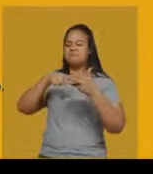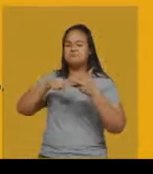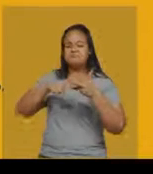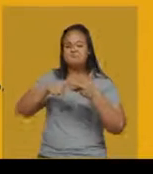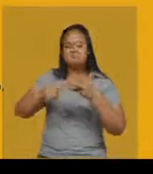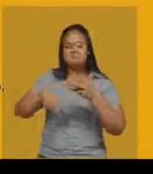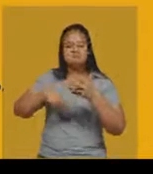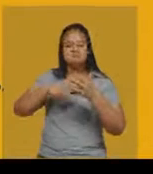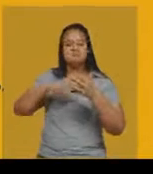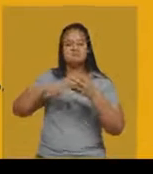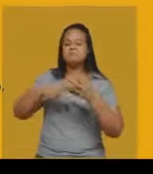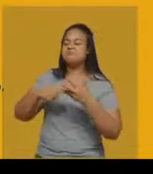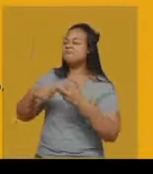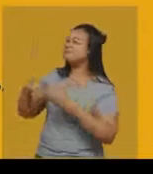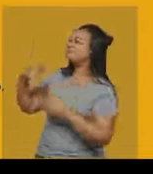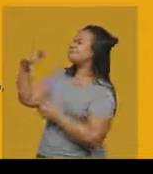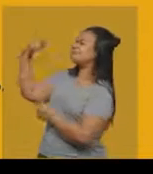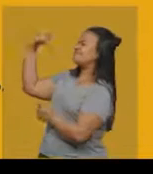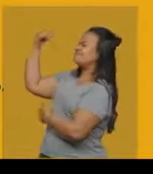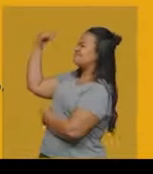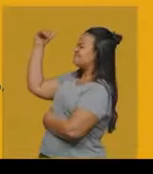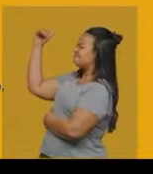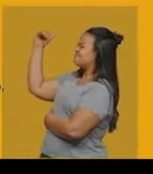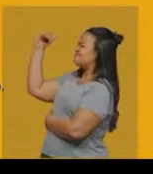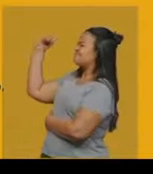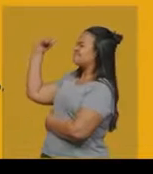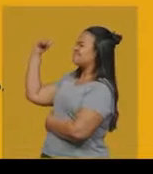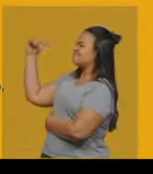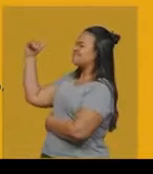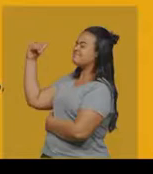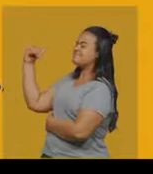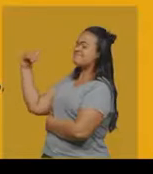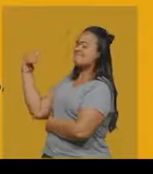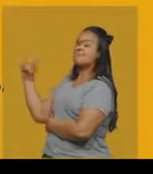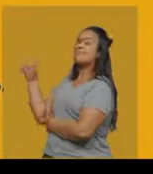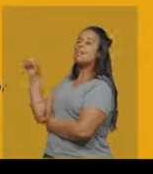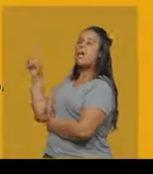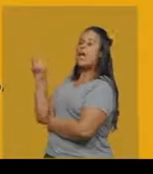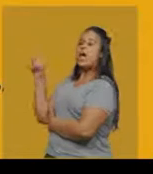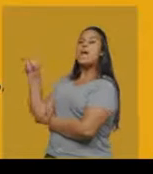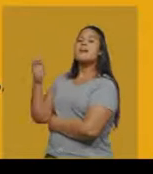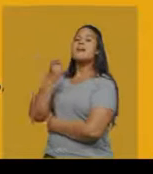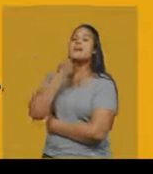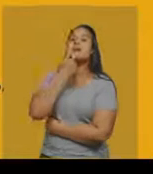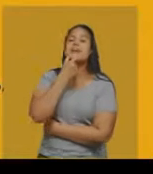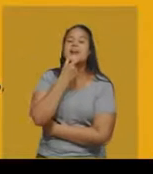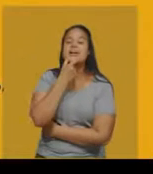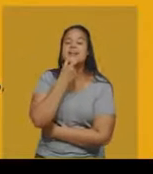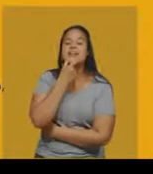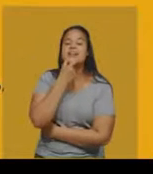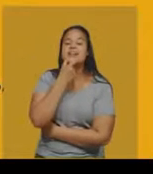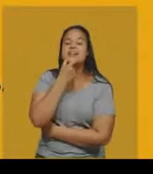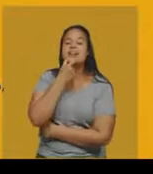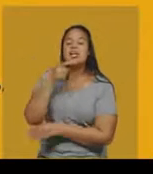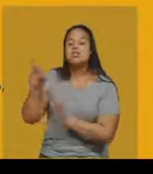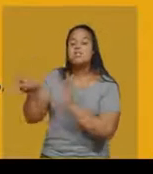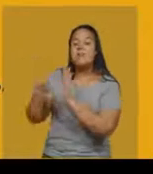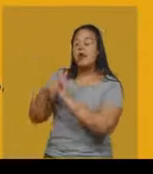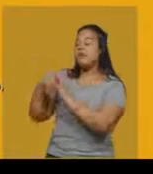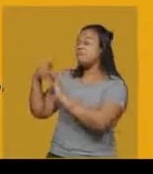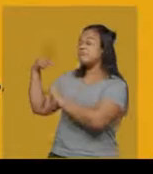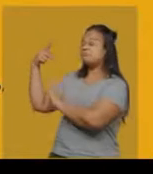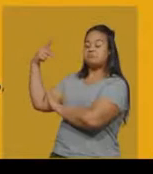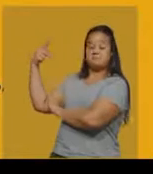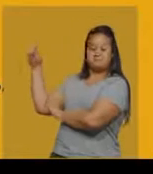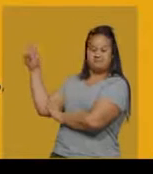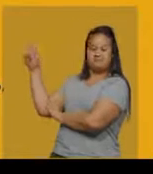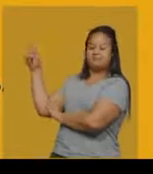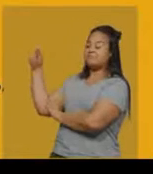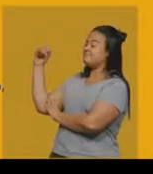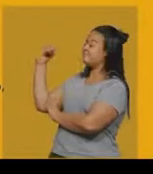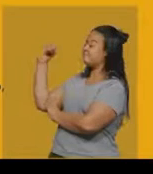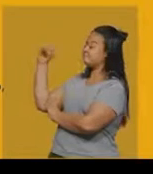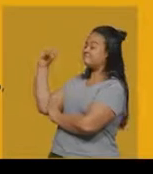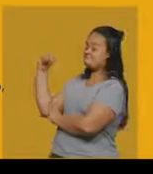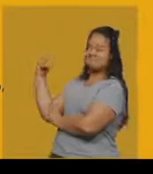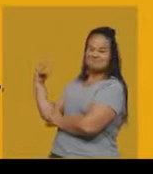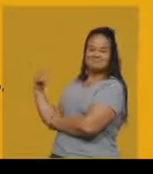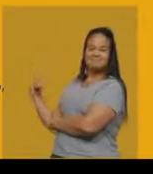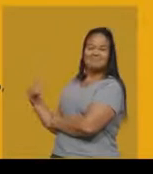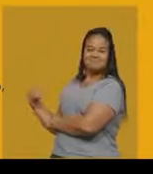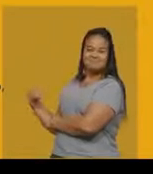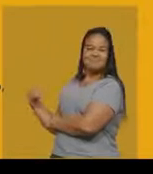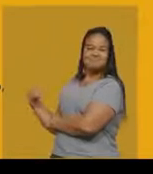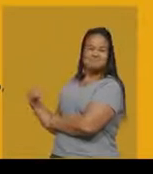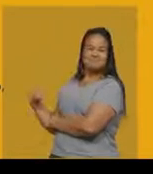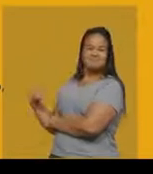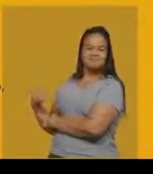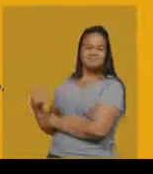breaking, hip hop dance, house dance, estileto, twerk, crump, pop e todas as